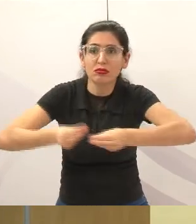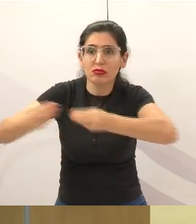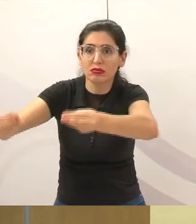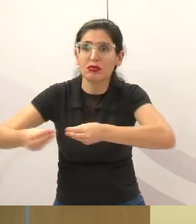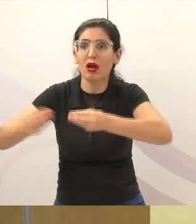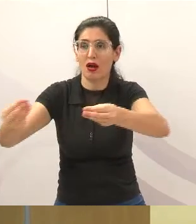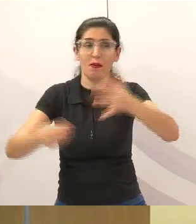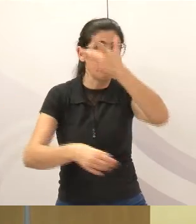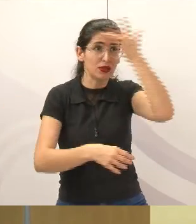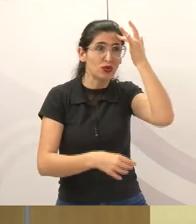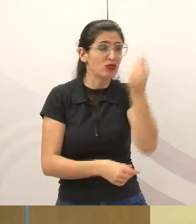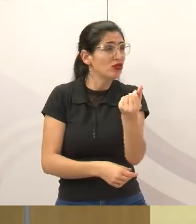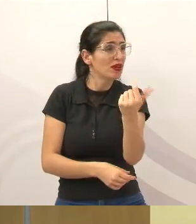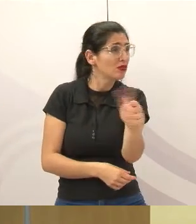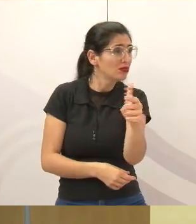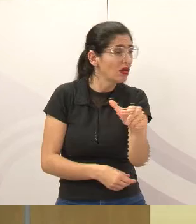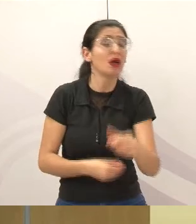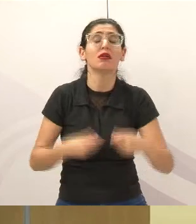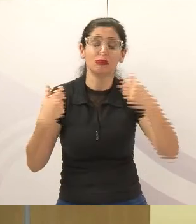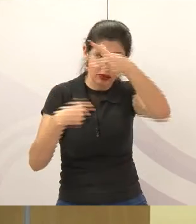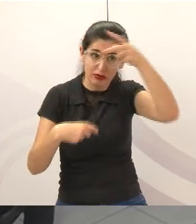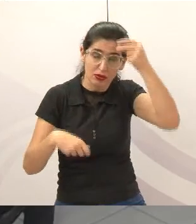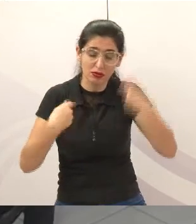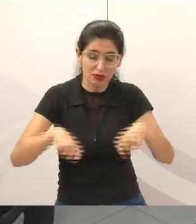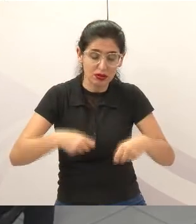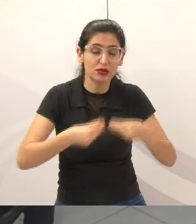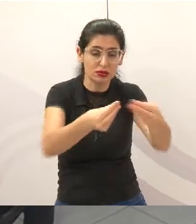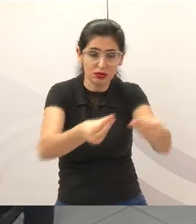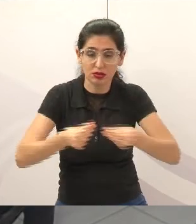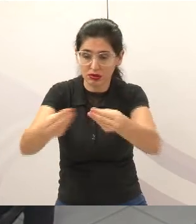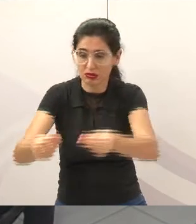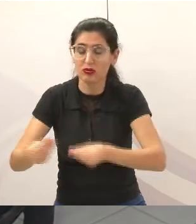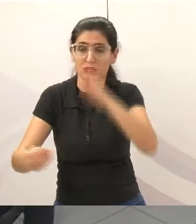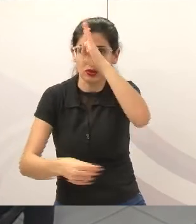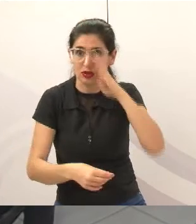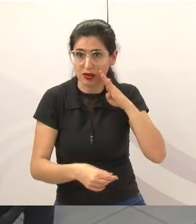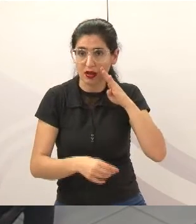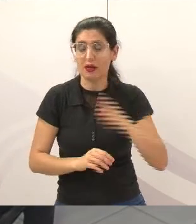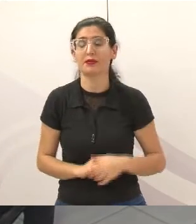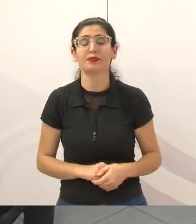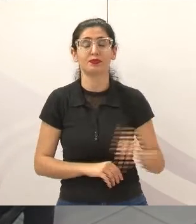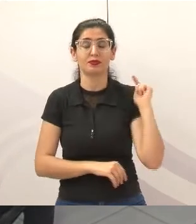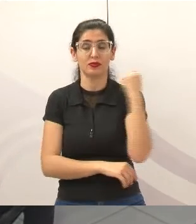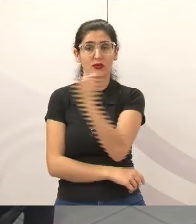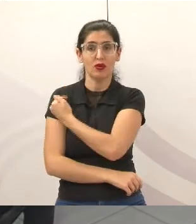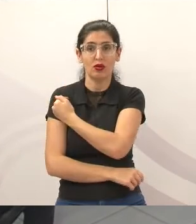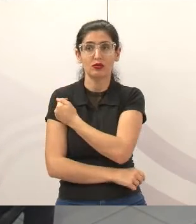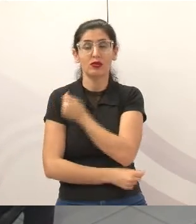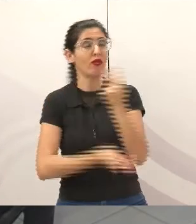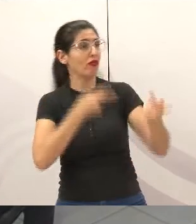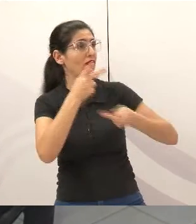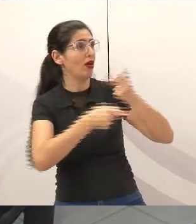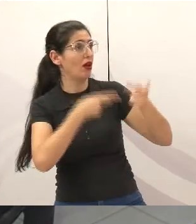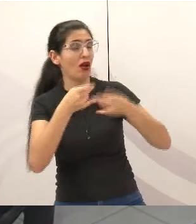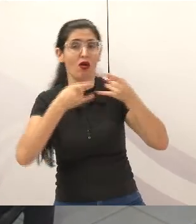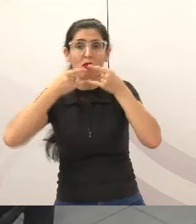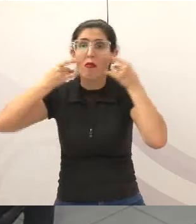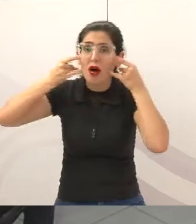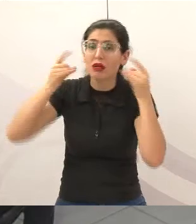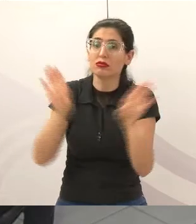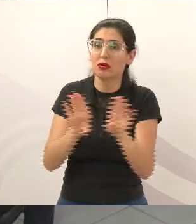máscara. Pois não, vereadora? Ô, vereador Arildo, uma parte, por gentileza. A gente está debatendo na questão de valor da máscara, valor do álcool